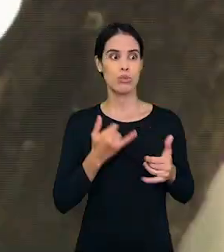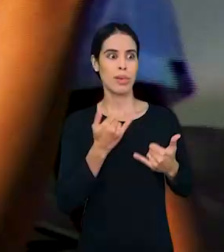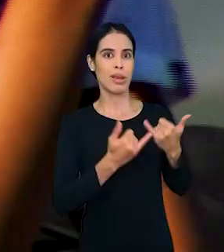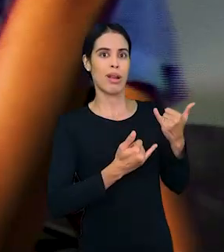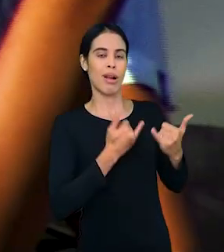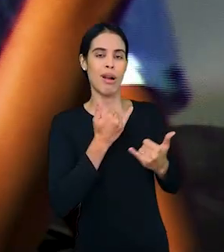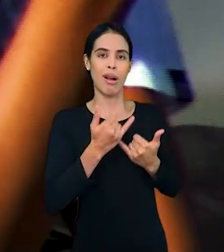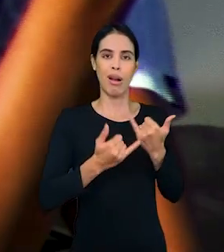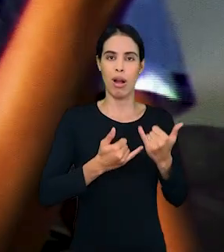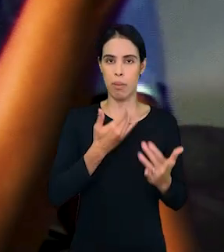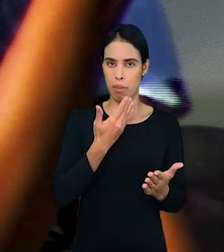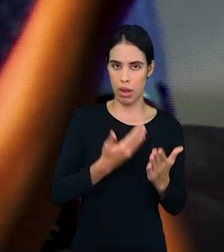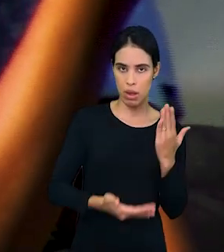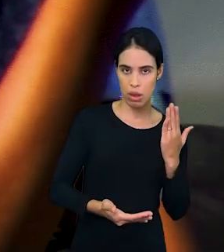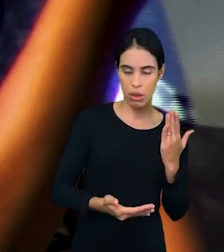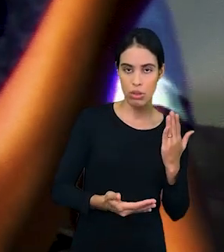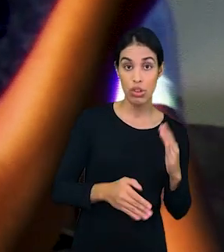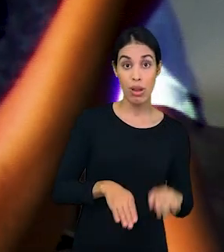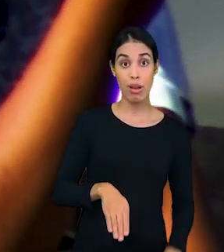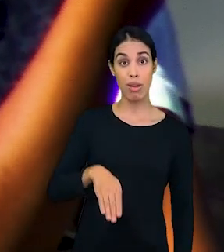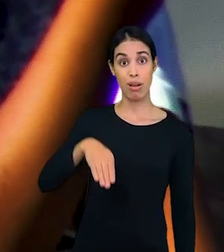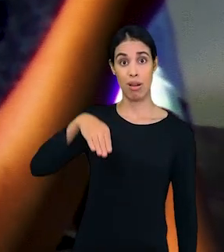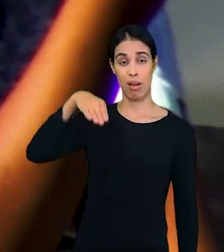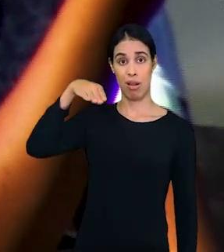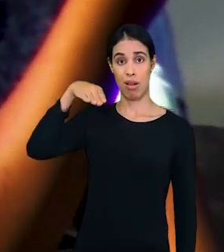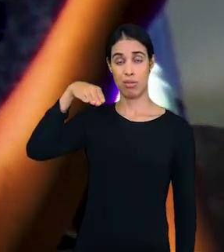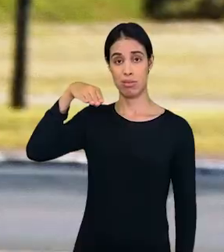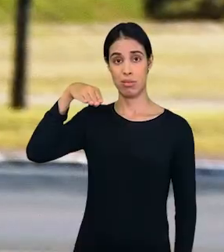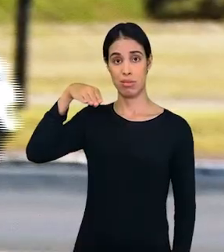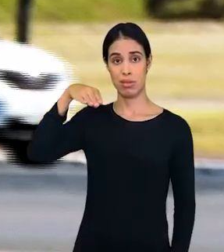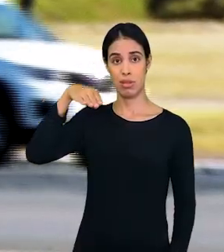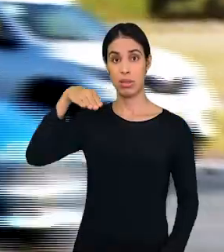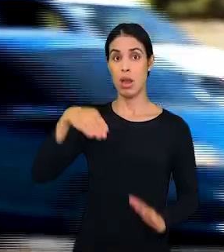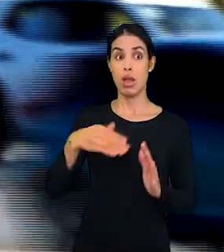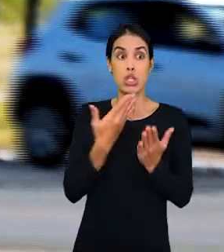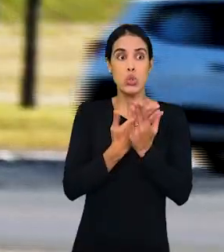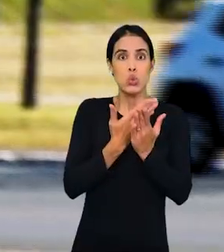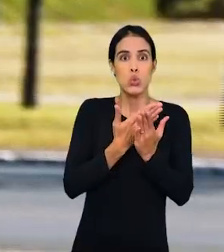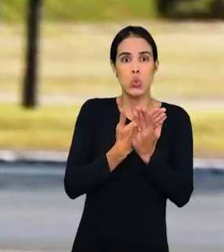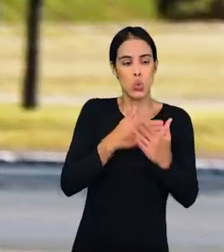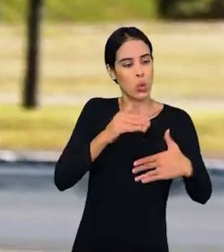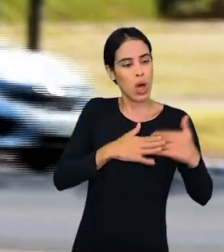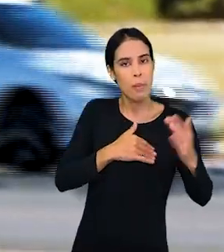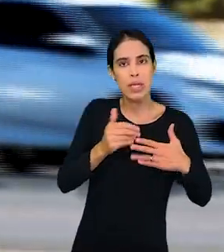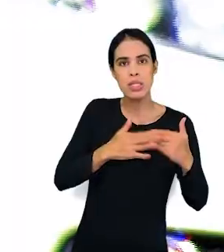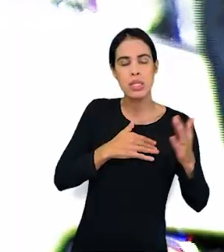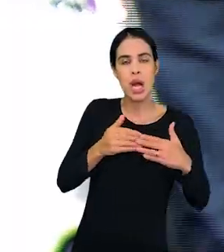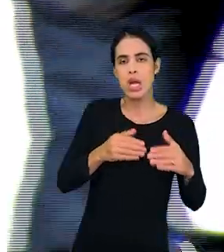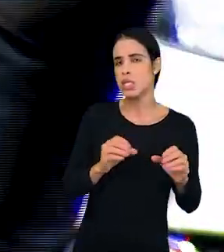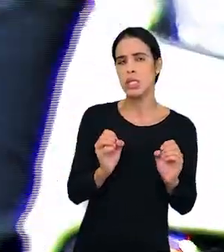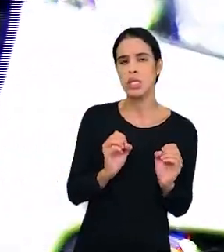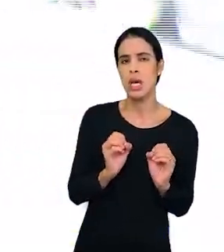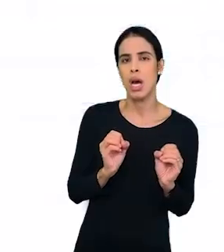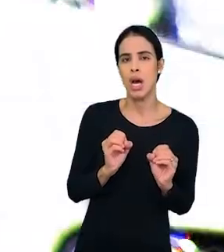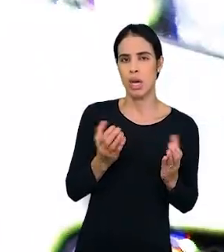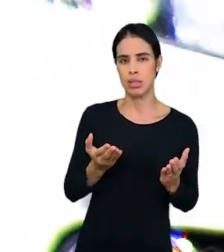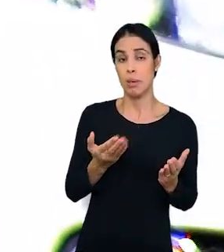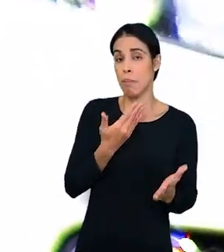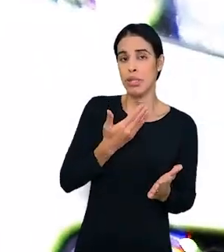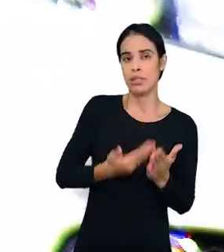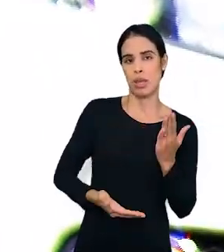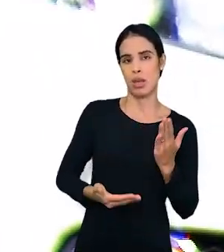criança, ela passa a ser um adulto vulnerável porque não se capacitou para ter